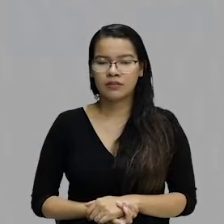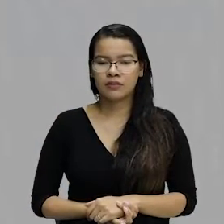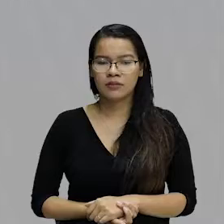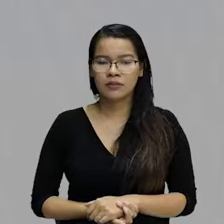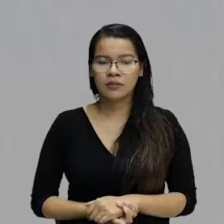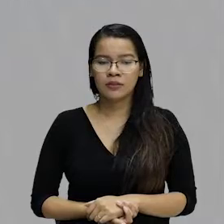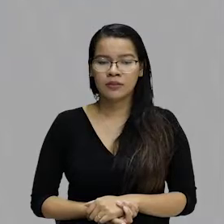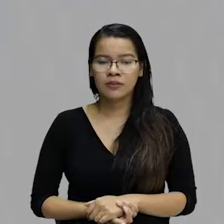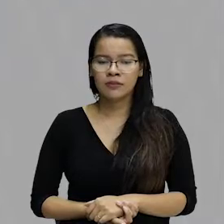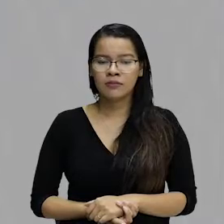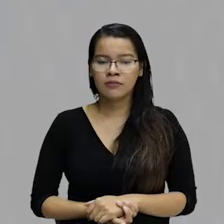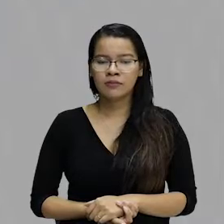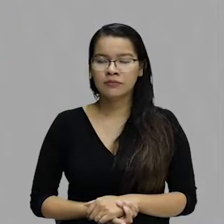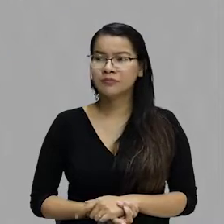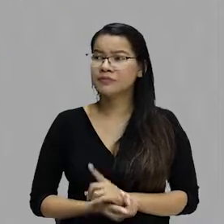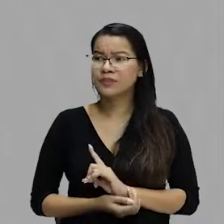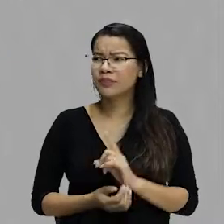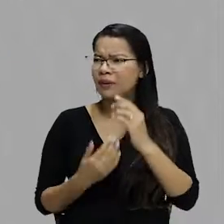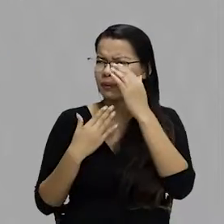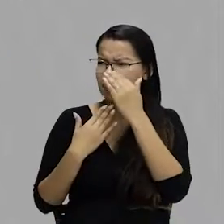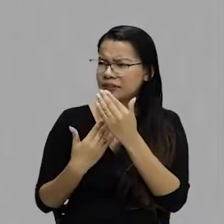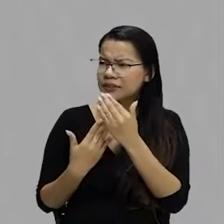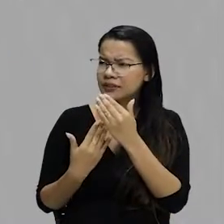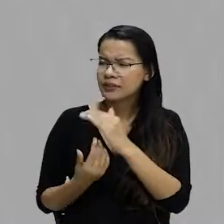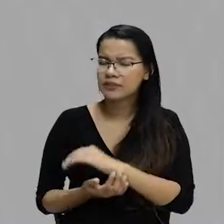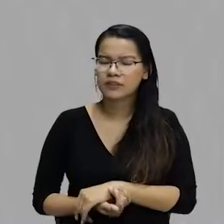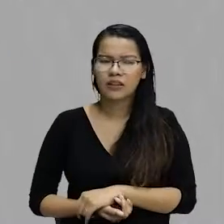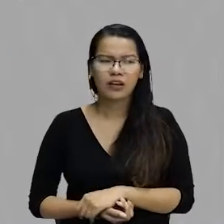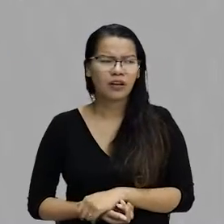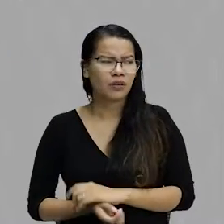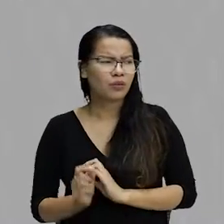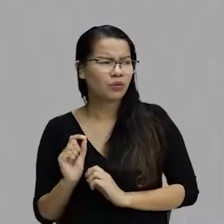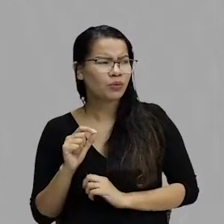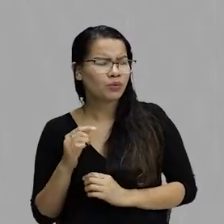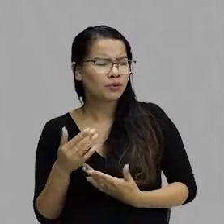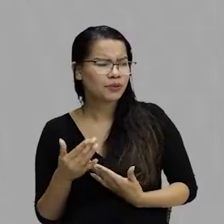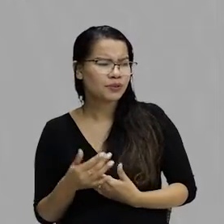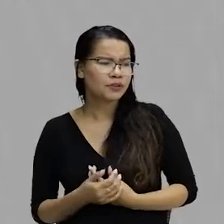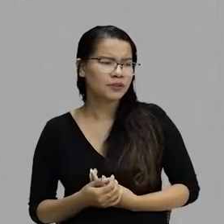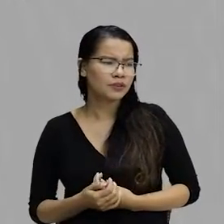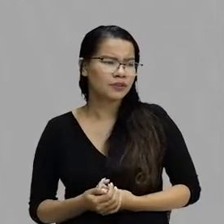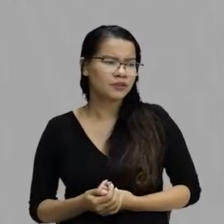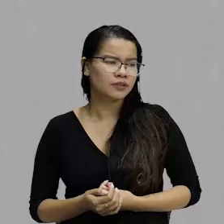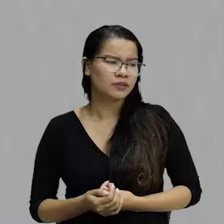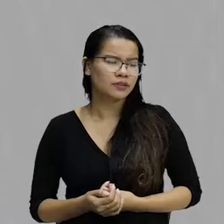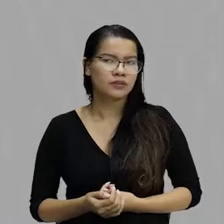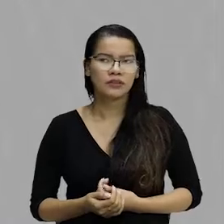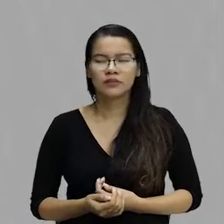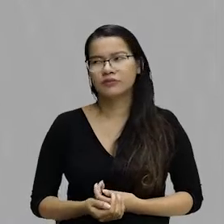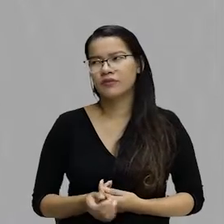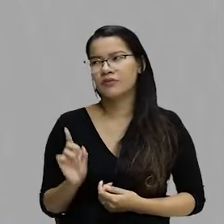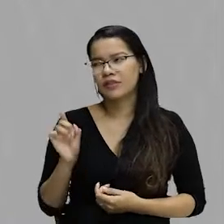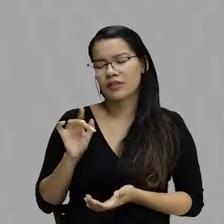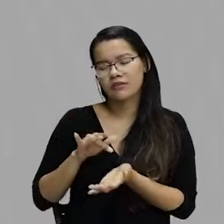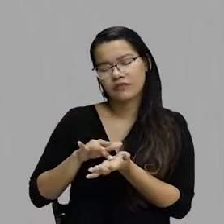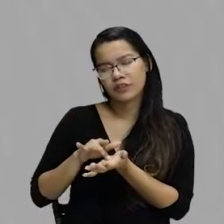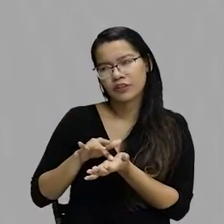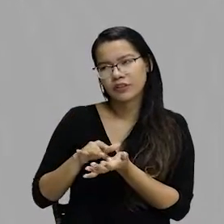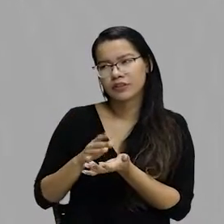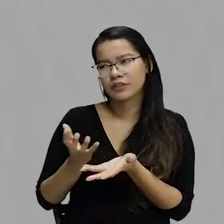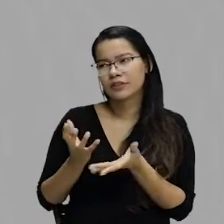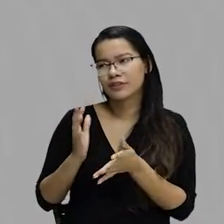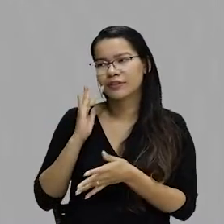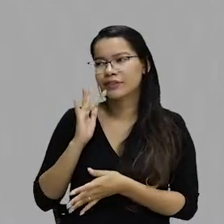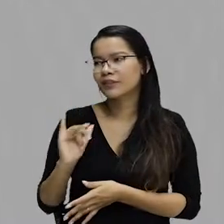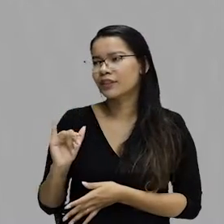cena. Não vais me agradecer? Pelo quê? né? Não se faça de sonsa, quer dizer